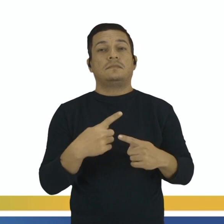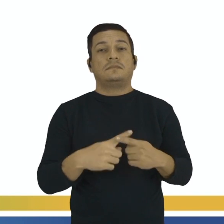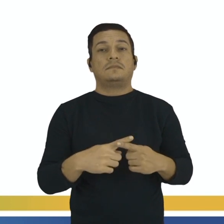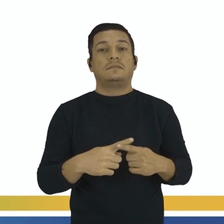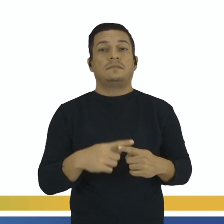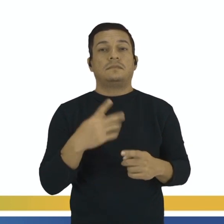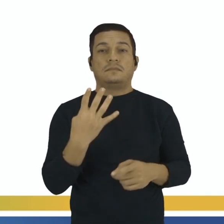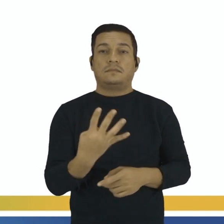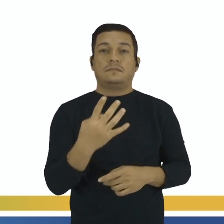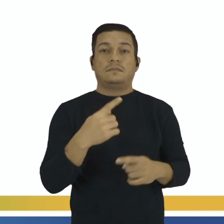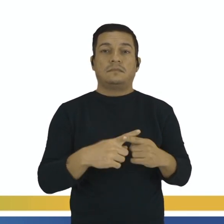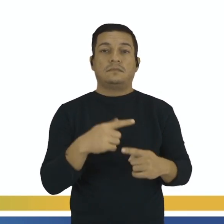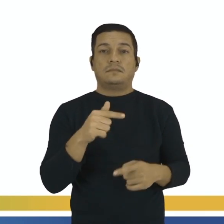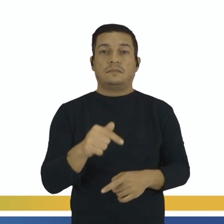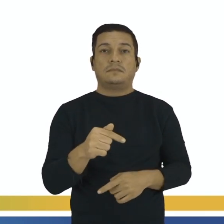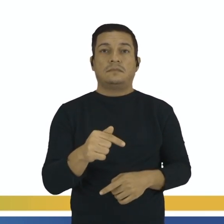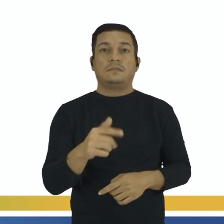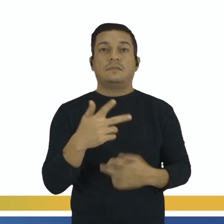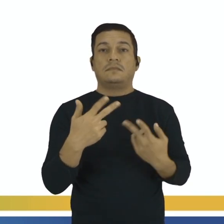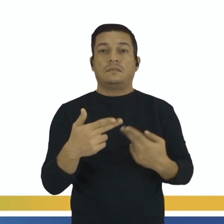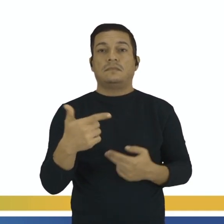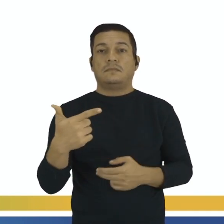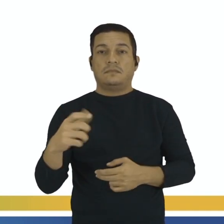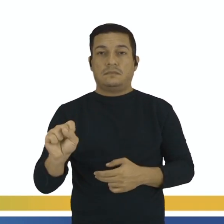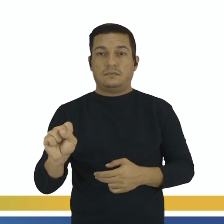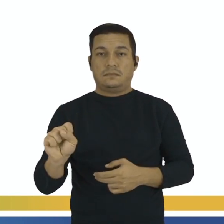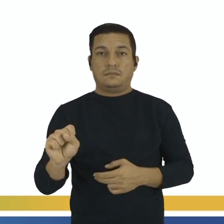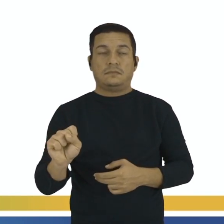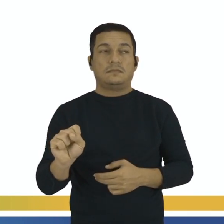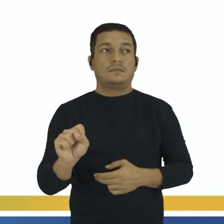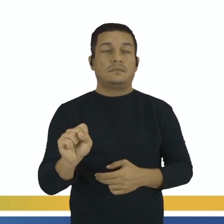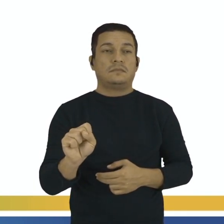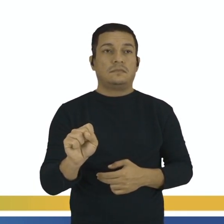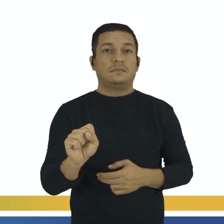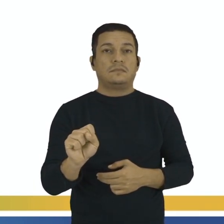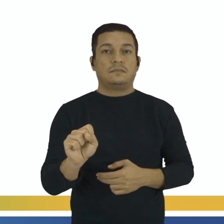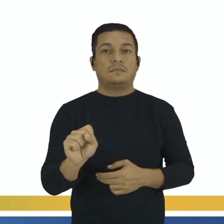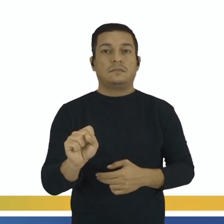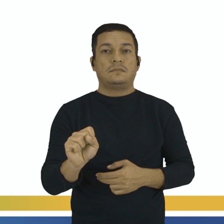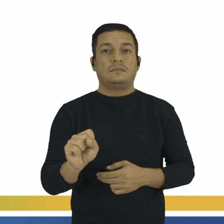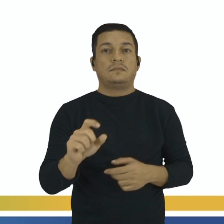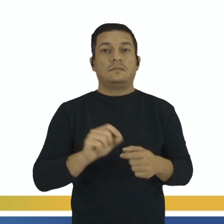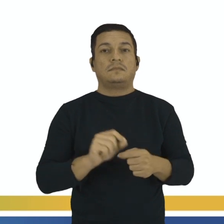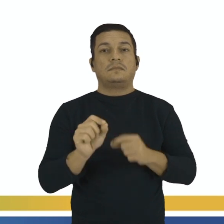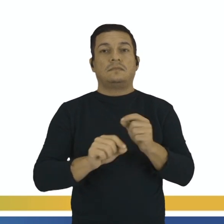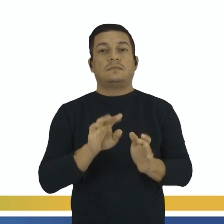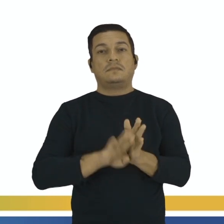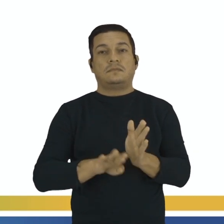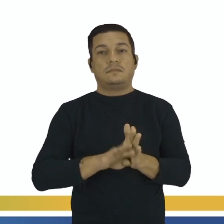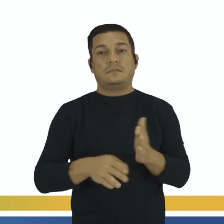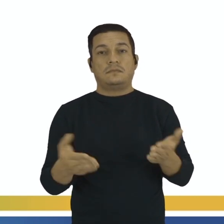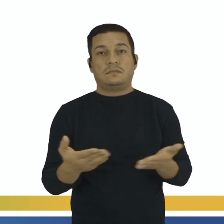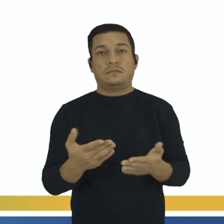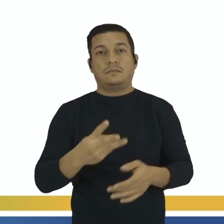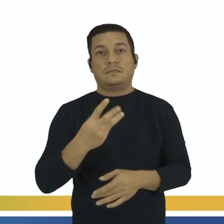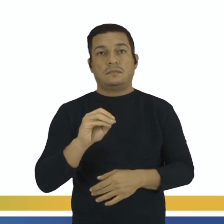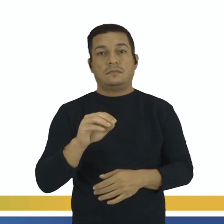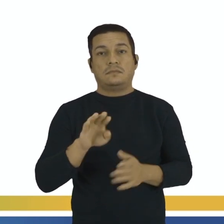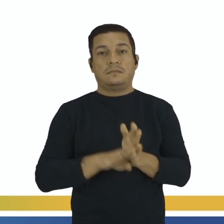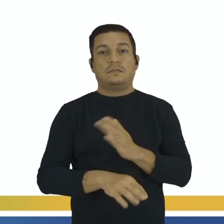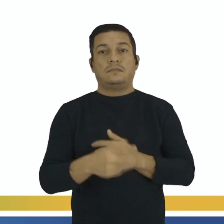porque 4 vezes 7 é igual a 28. Faremos a subtração agora, 30